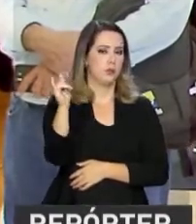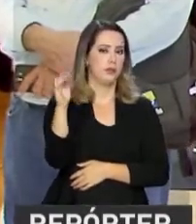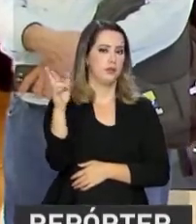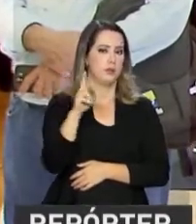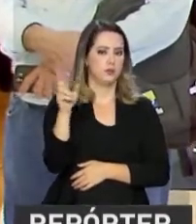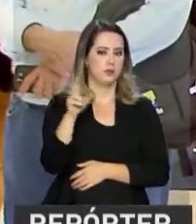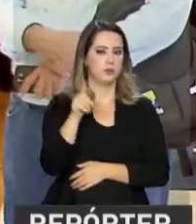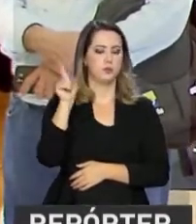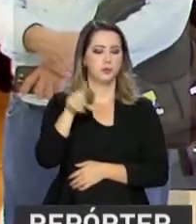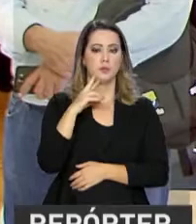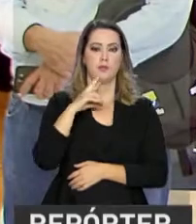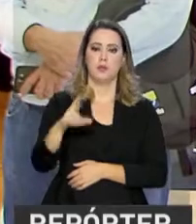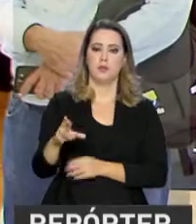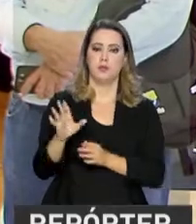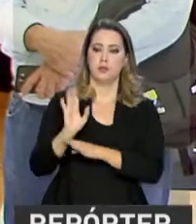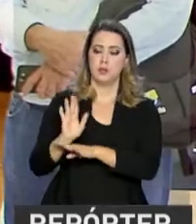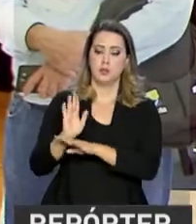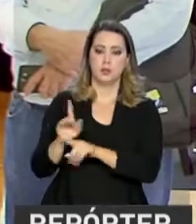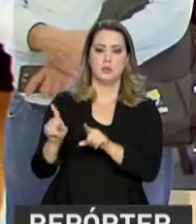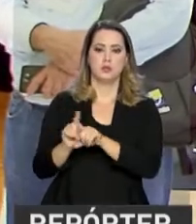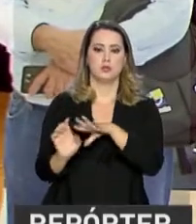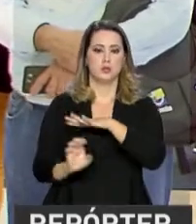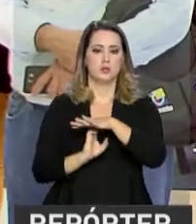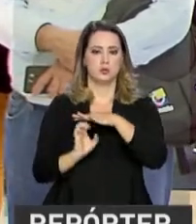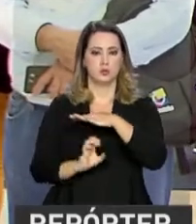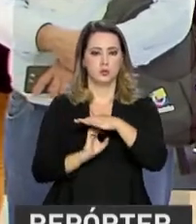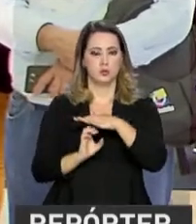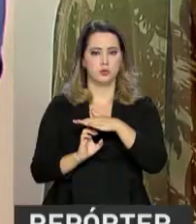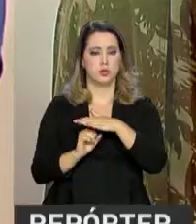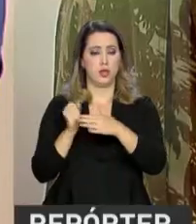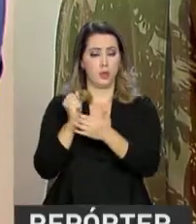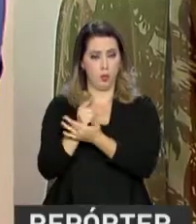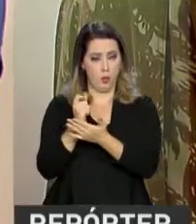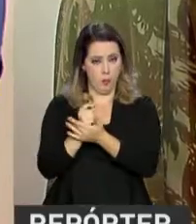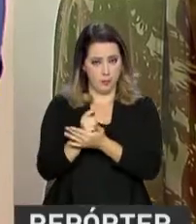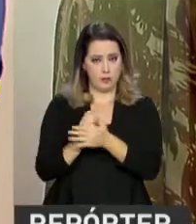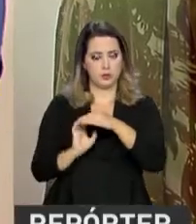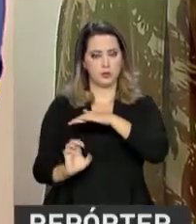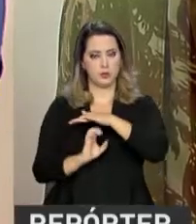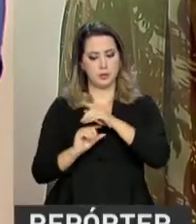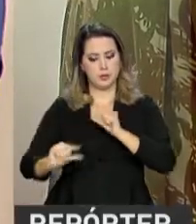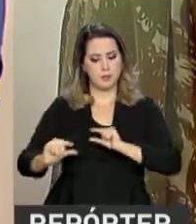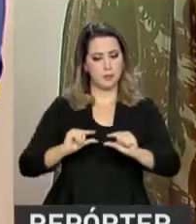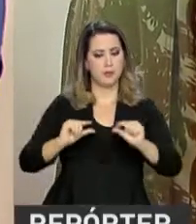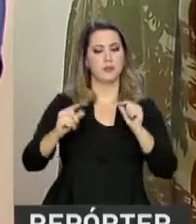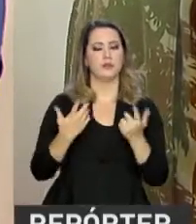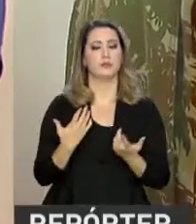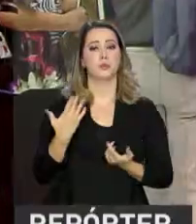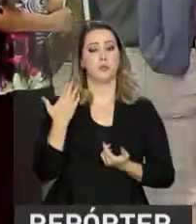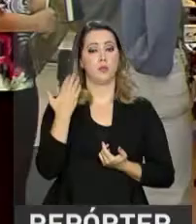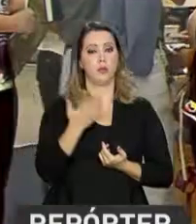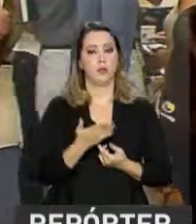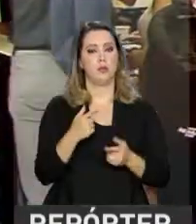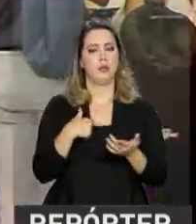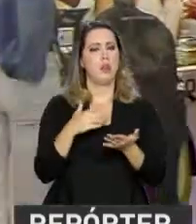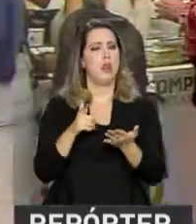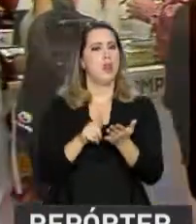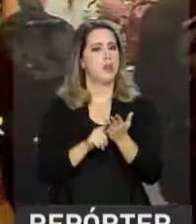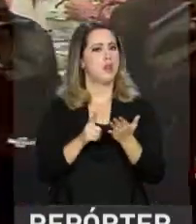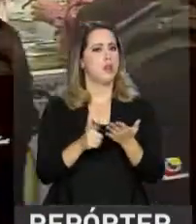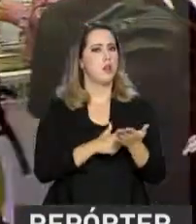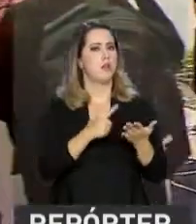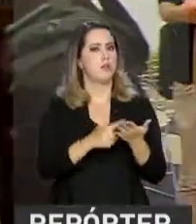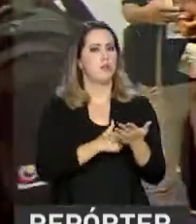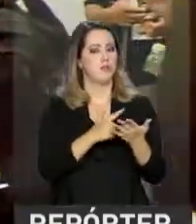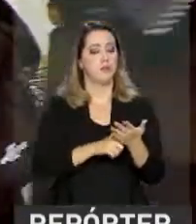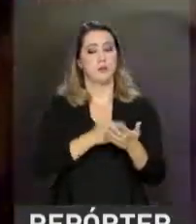foram resultado do fornecimento de micro e pequenas empresas. Entre os produtos mais comprados estão livros, alimentos